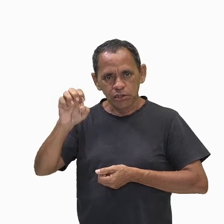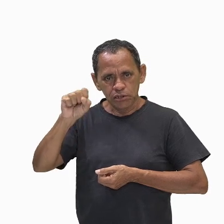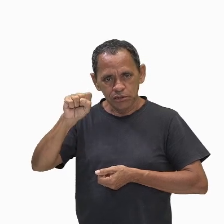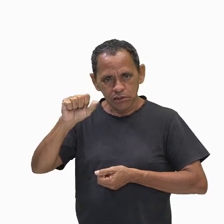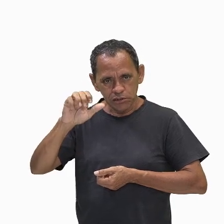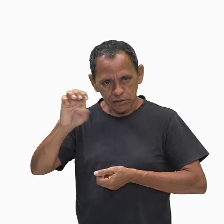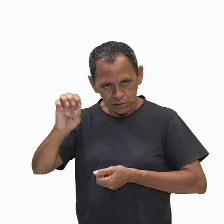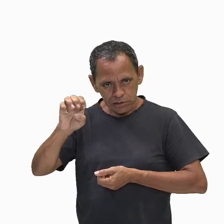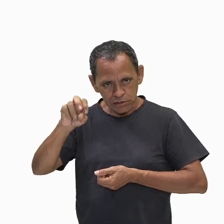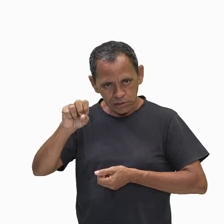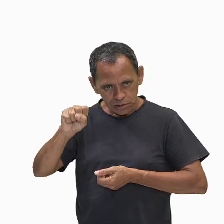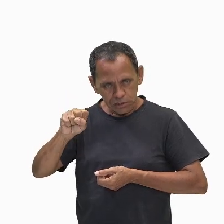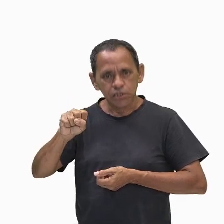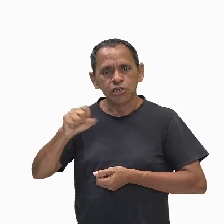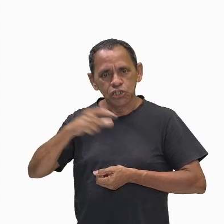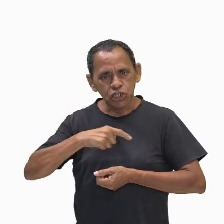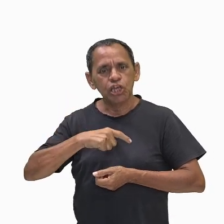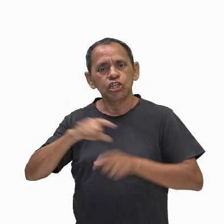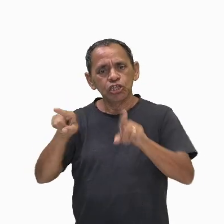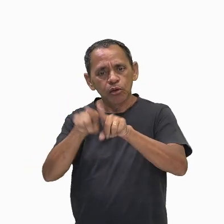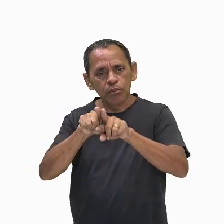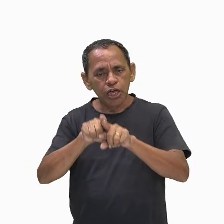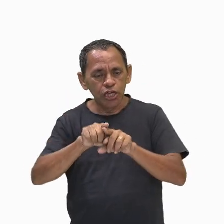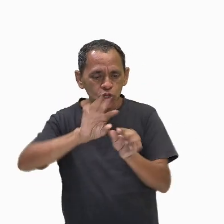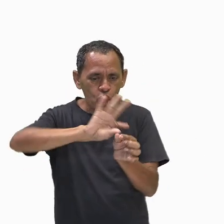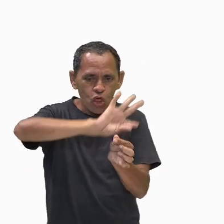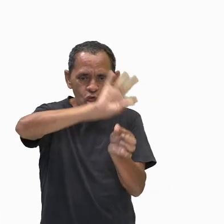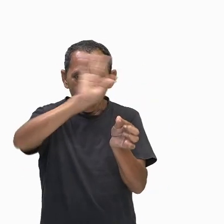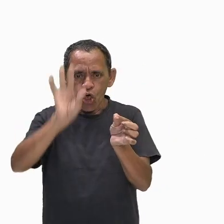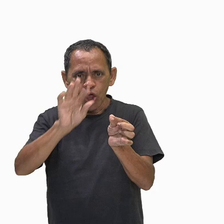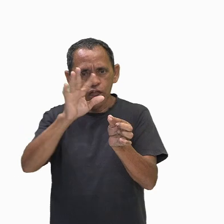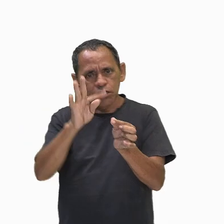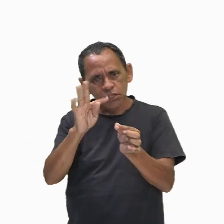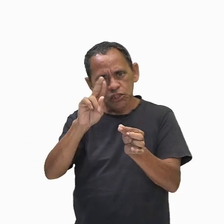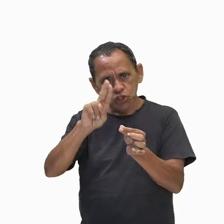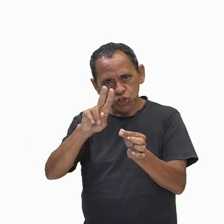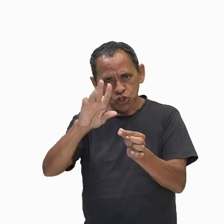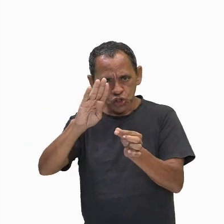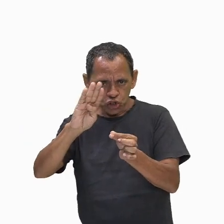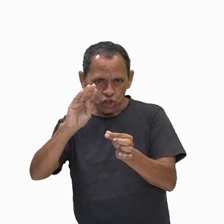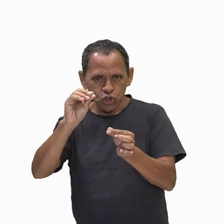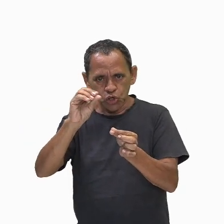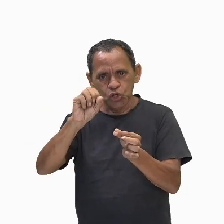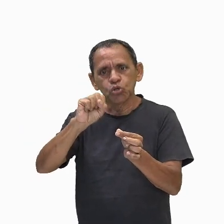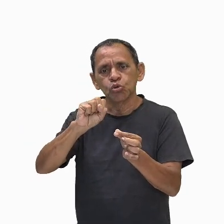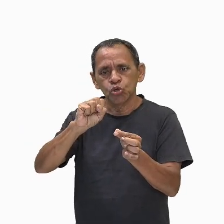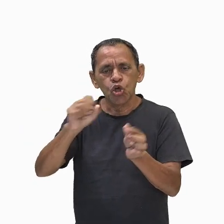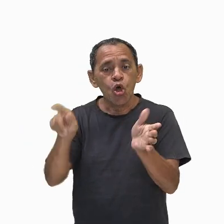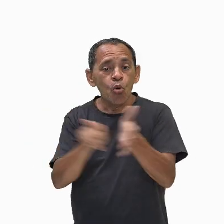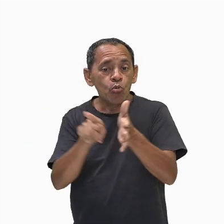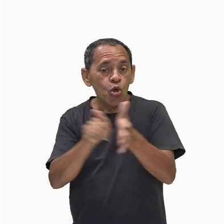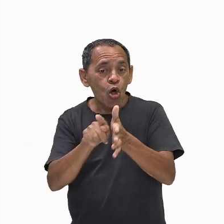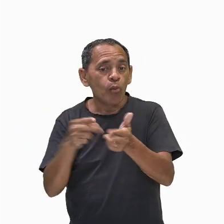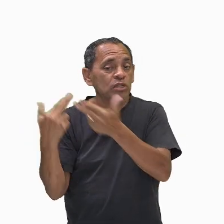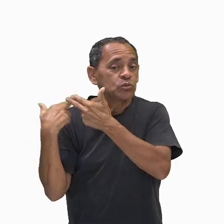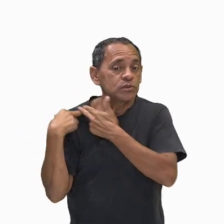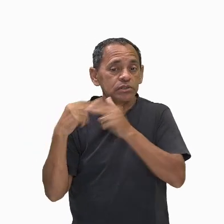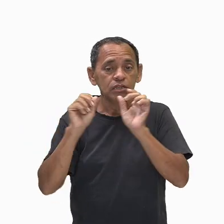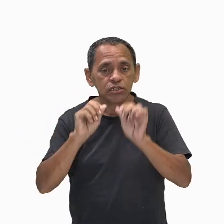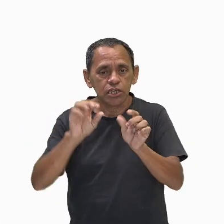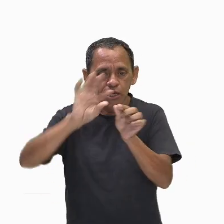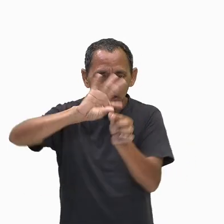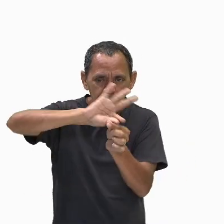deferente, ele é um canal que transporta os espermatozoides ali dos túbulos seminíferos, que compõem o epidídimo,